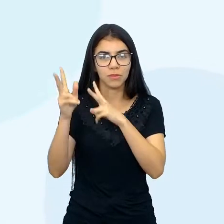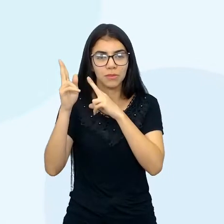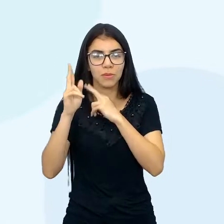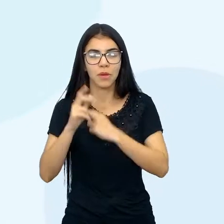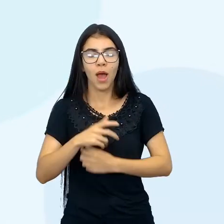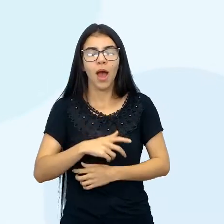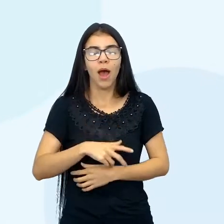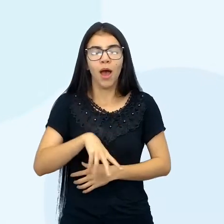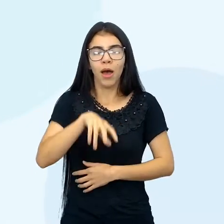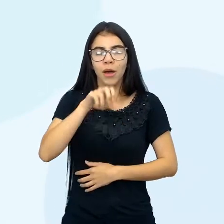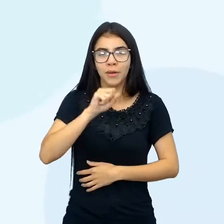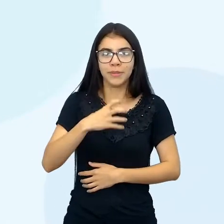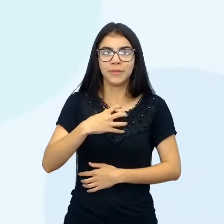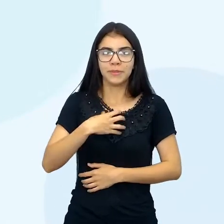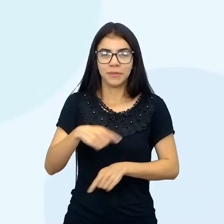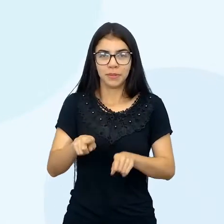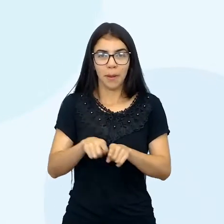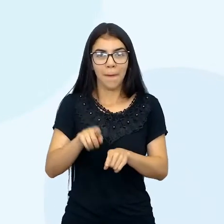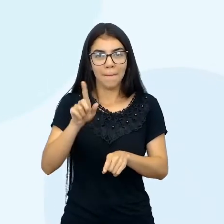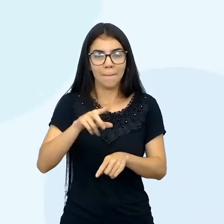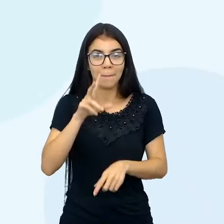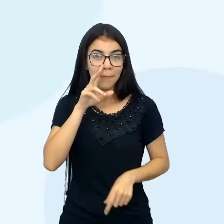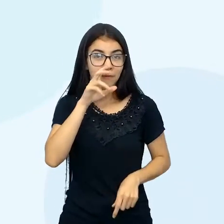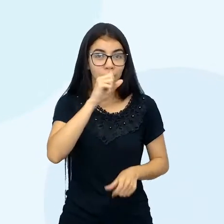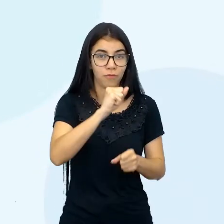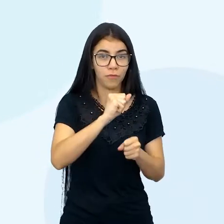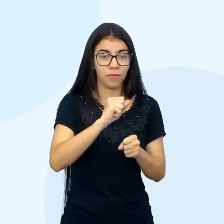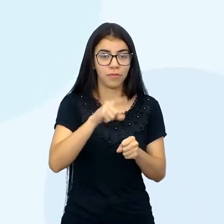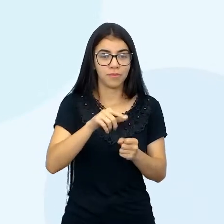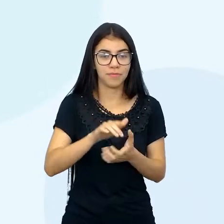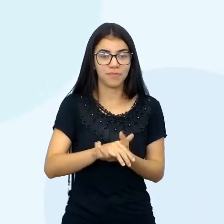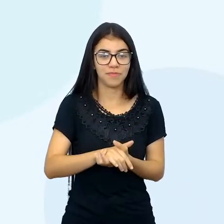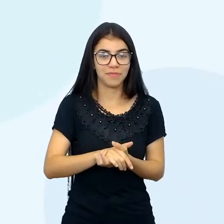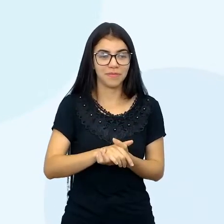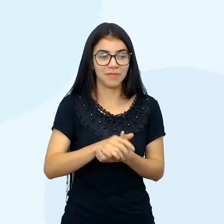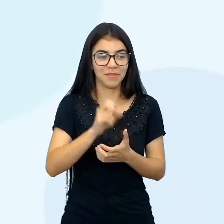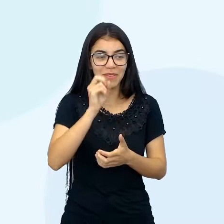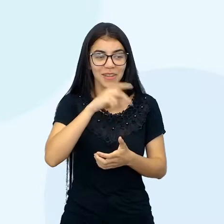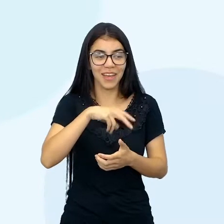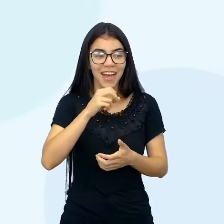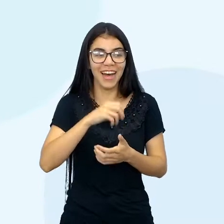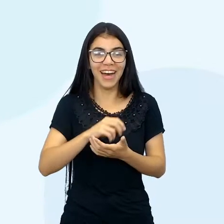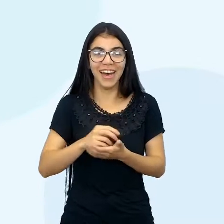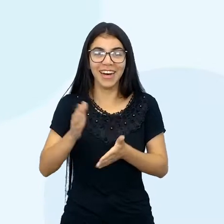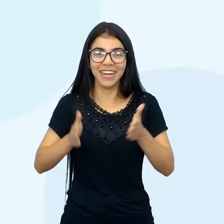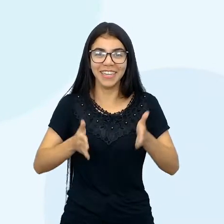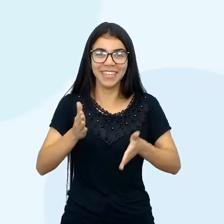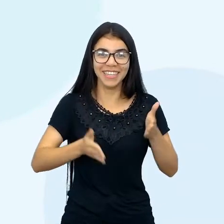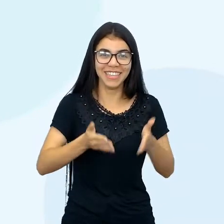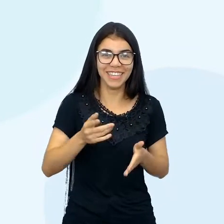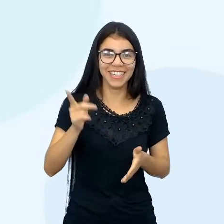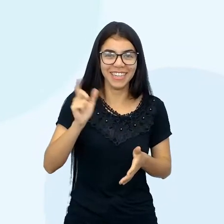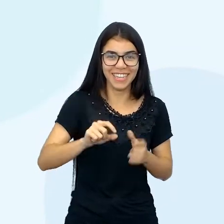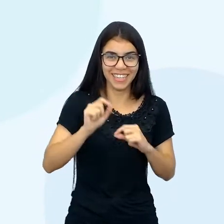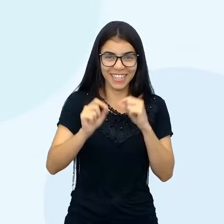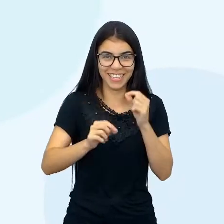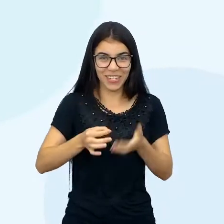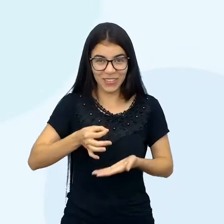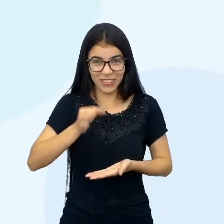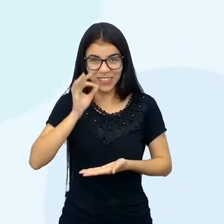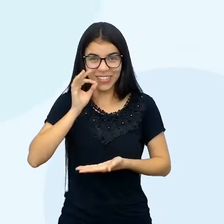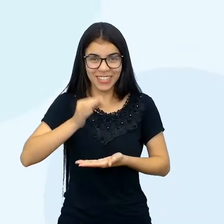bocejos, fortes como o marolhar das ondas, pigarreava-se grosso por toda parte. Começavam as xícaras